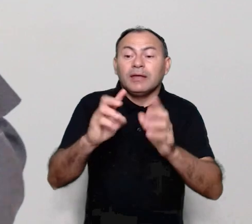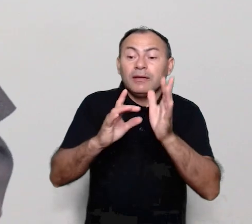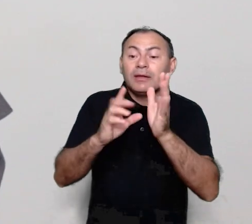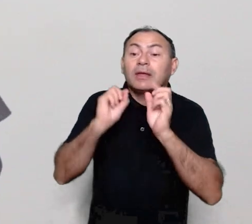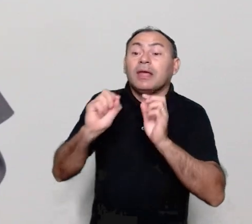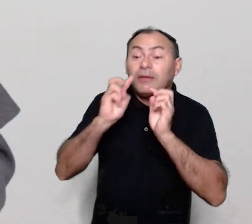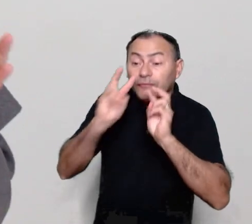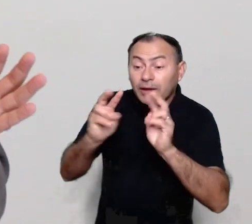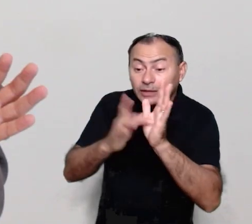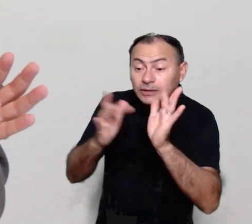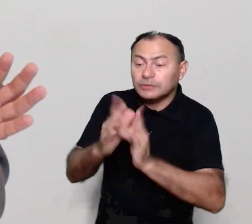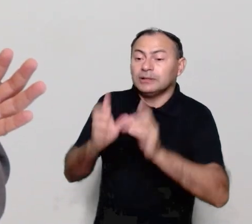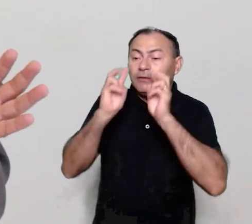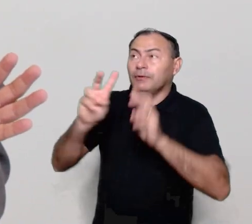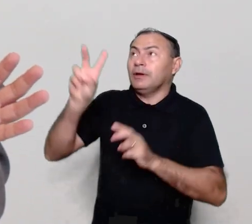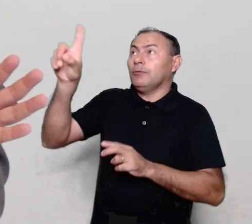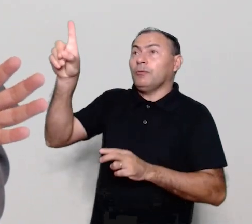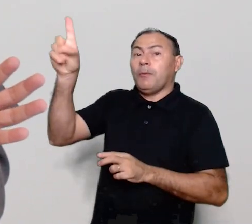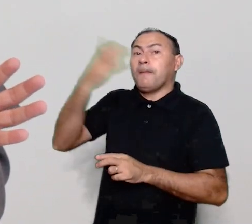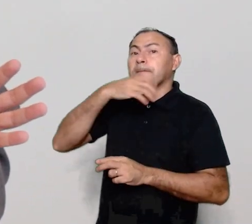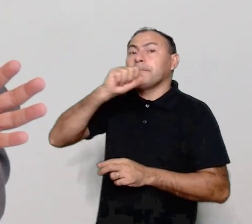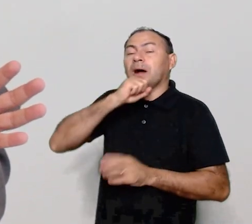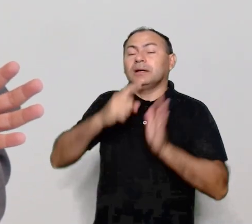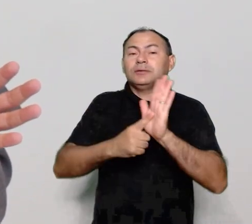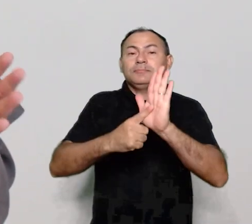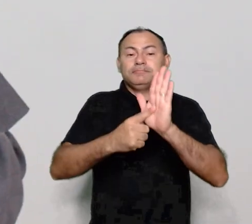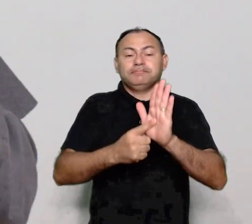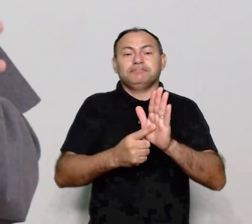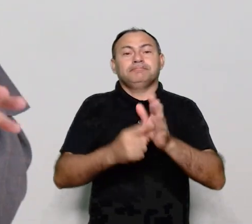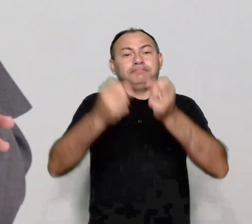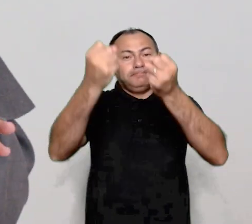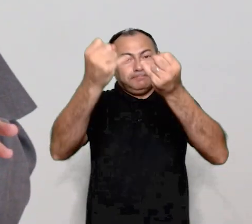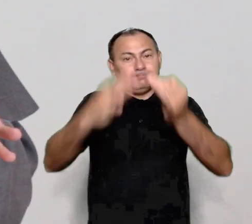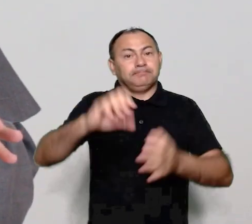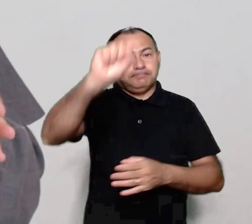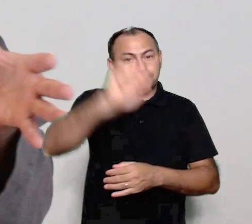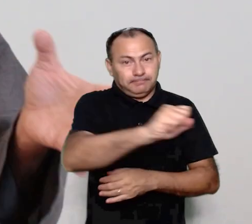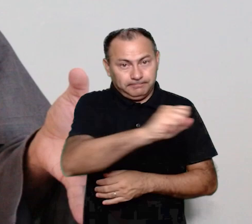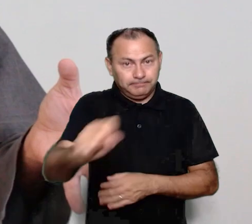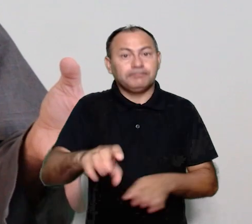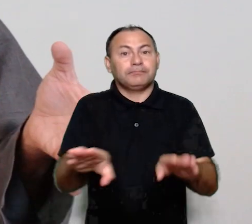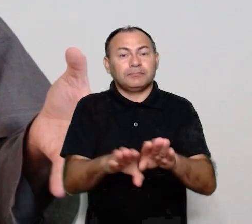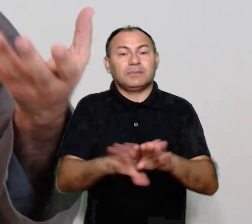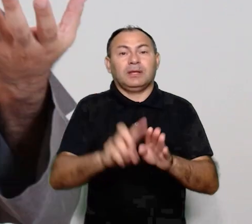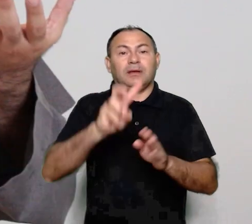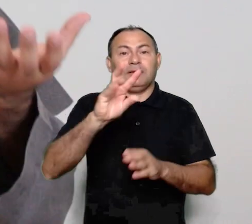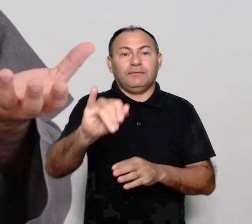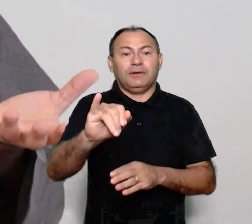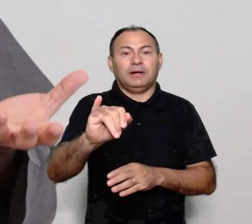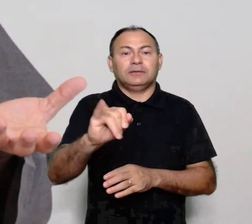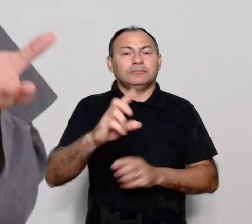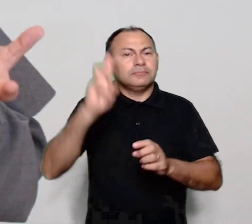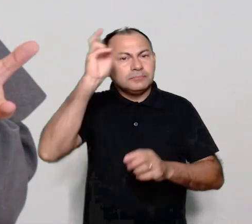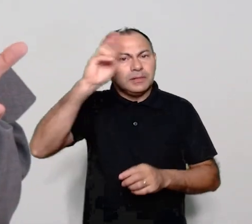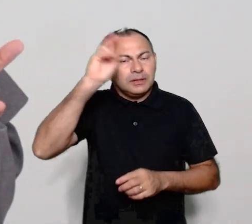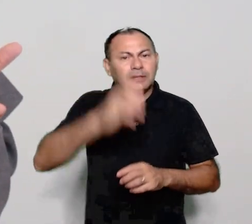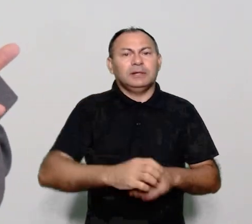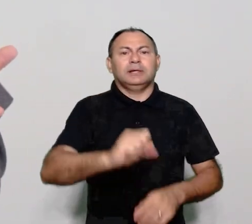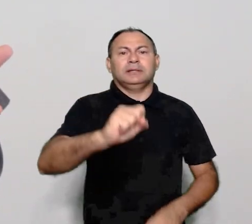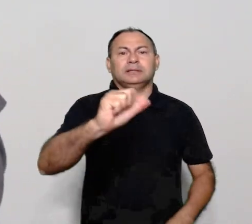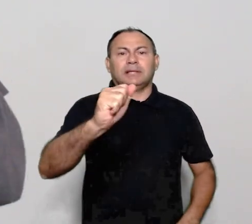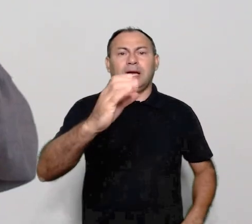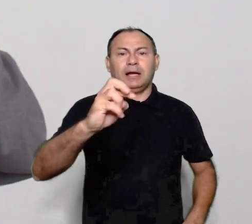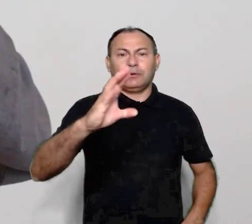Pai. Essa é a perspectiva para a abordagem dos sacramentos. É a perspectiva que também vai nos recordar